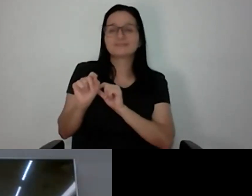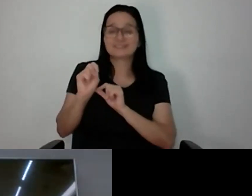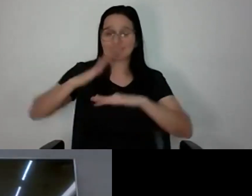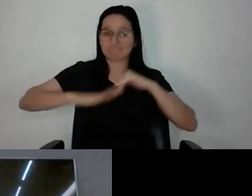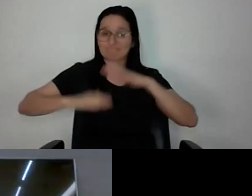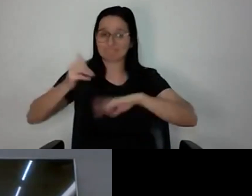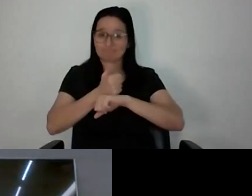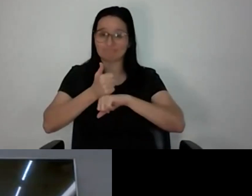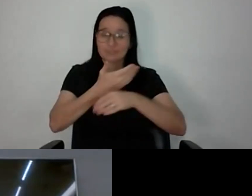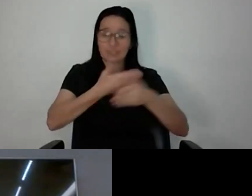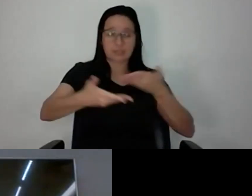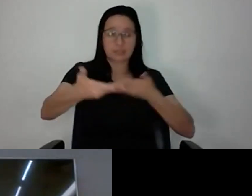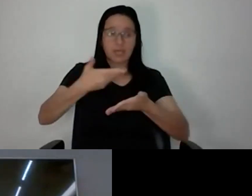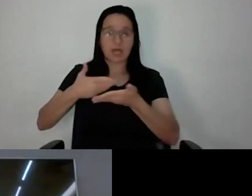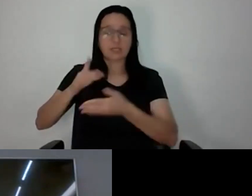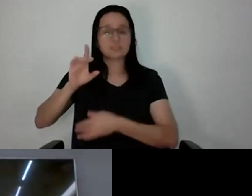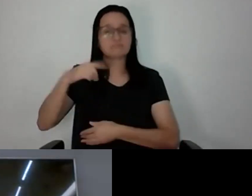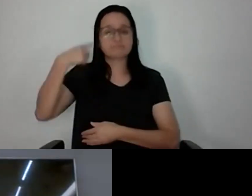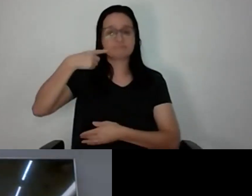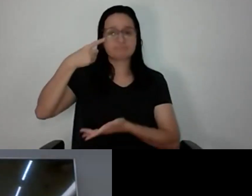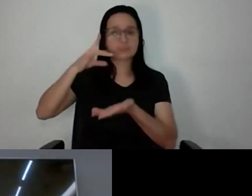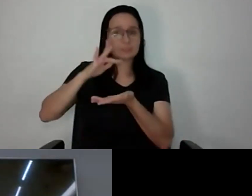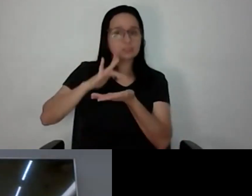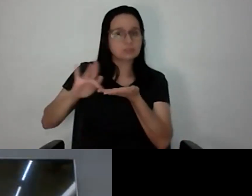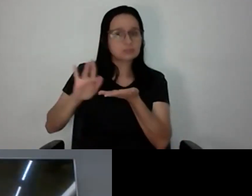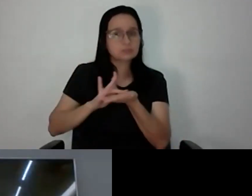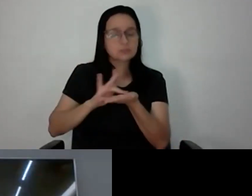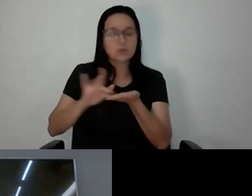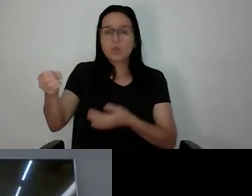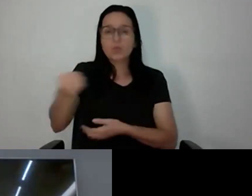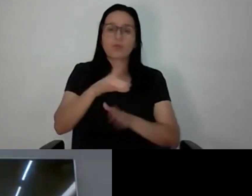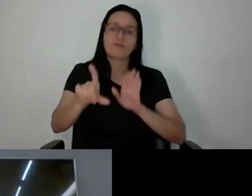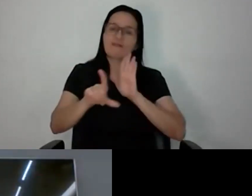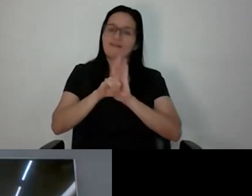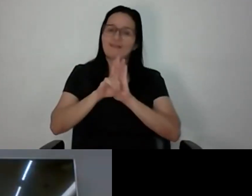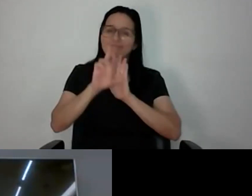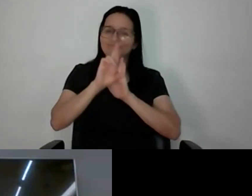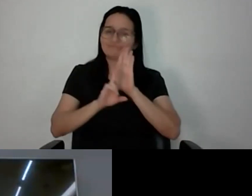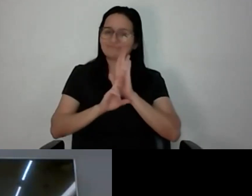direito digital, ele não está olhando para apenas as novas regulamentações, mas, na verdade, os